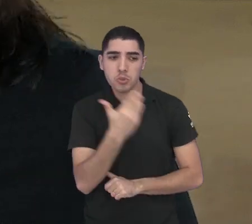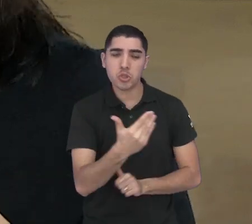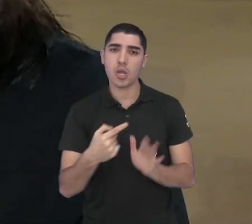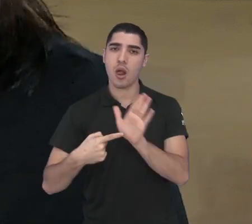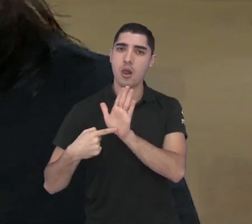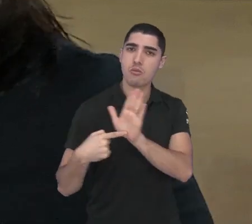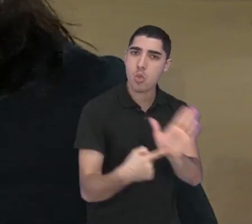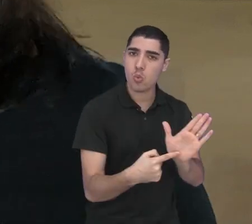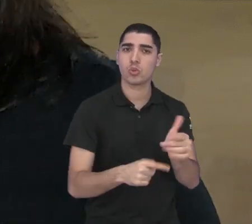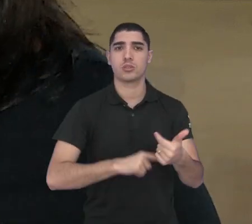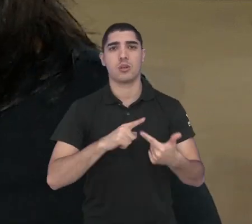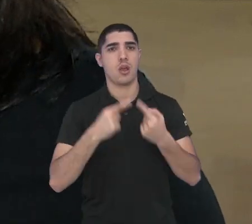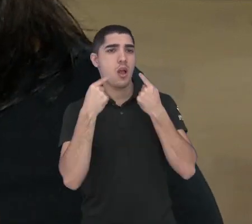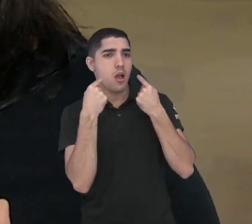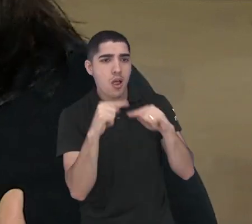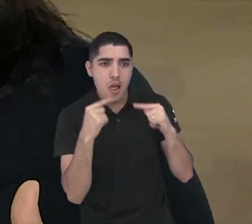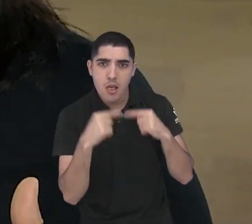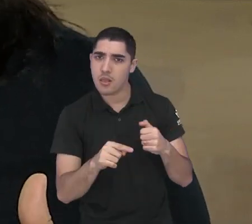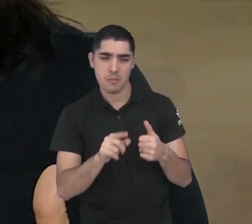alguma reclamação,